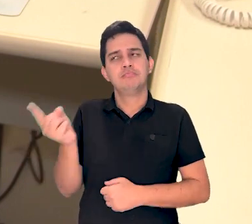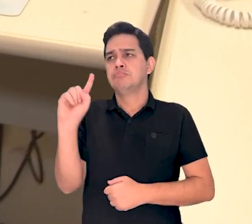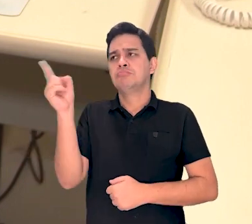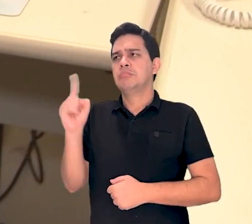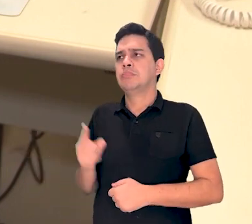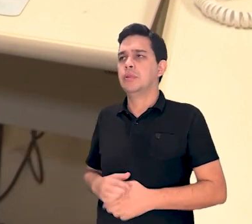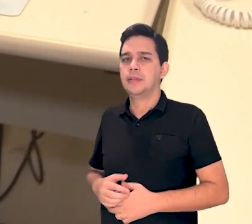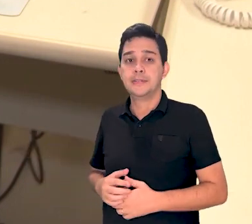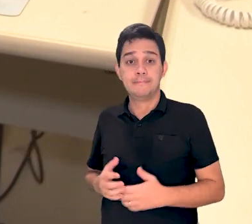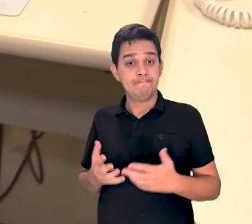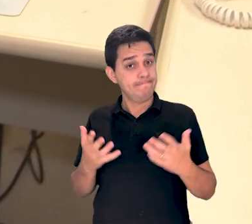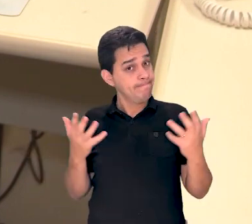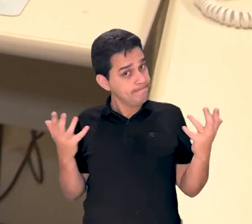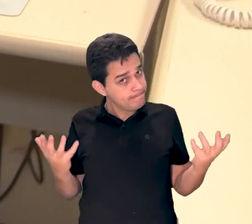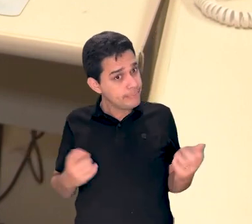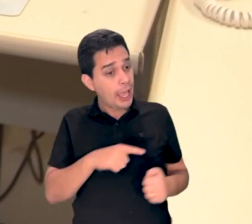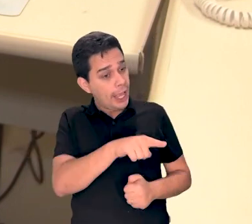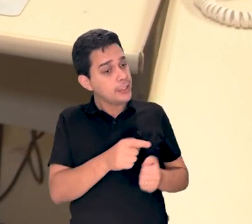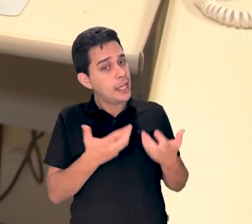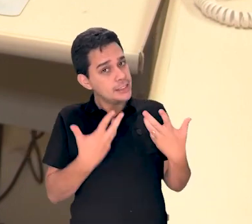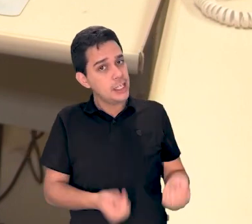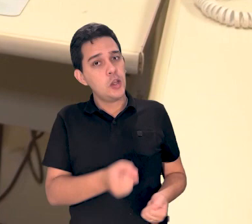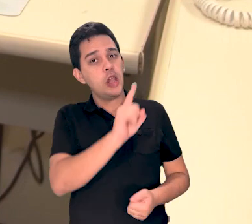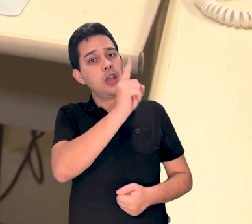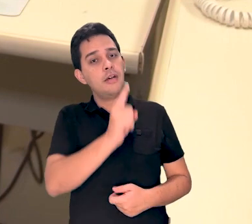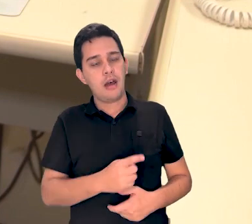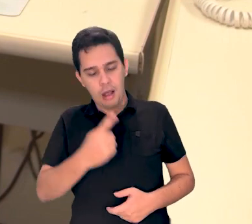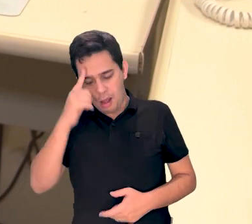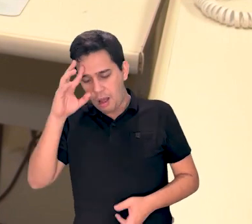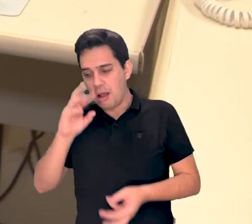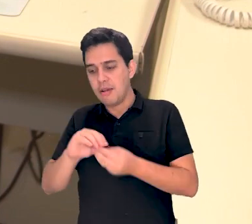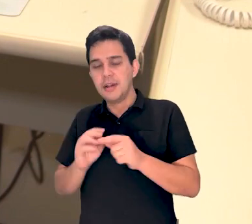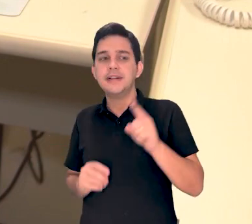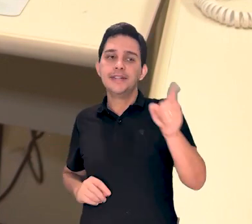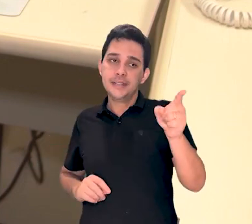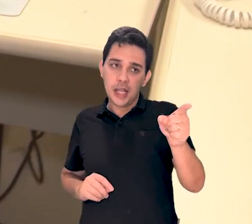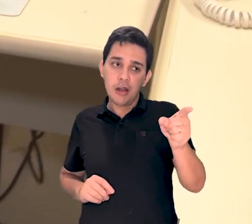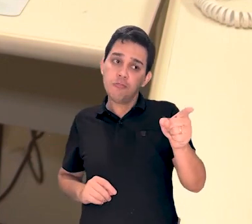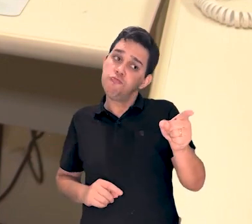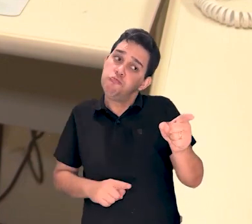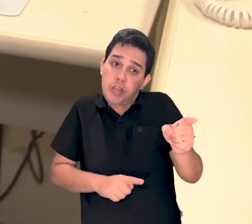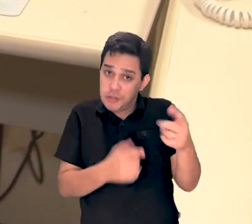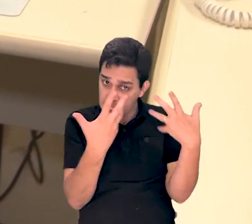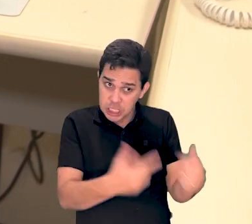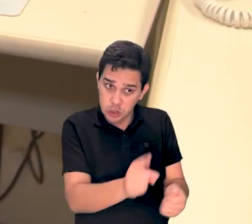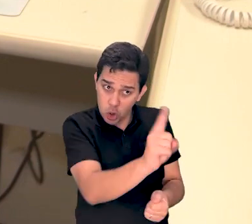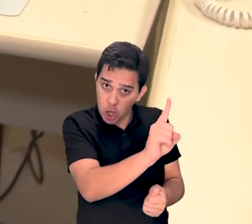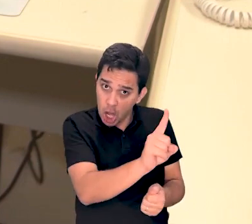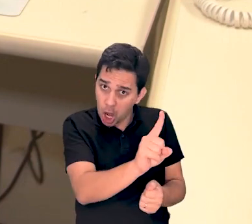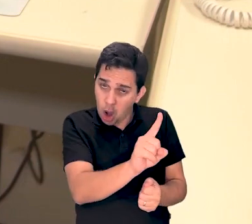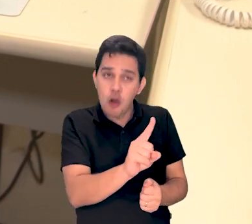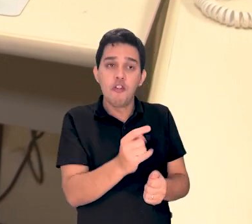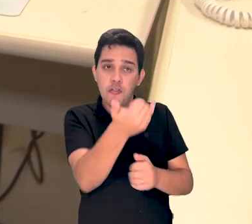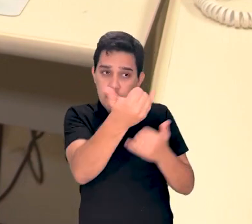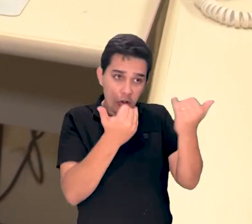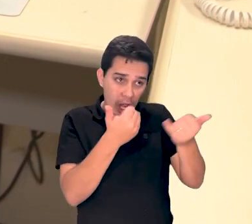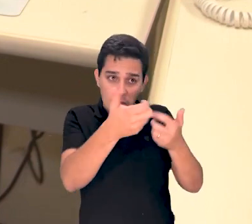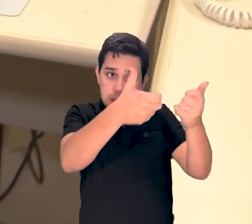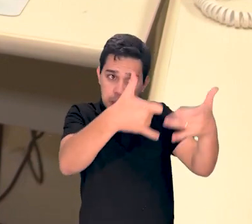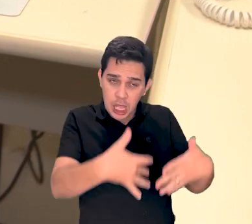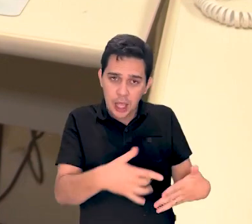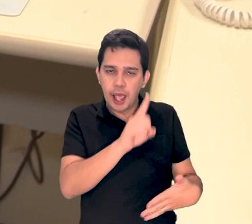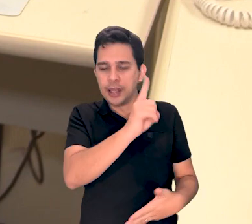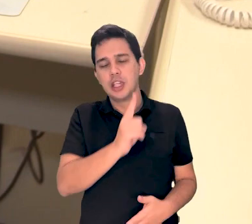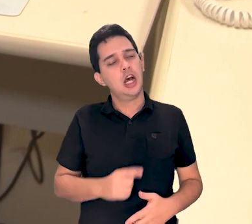né não foi aberta Enquanto isso não acontecer a tarifa Vai ficar congelada já tá sendo feito isso